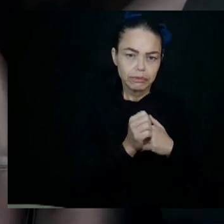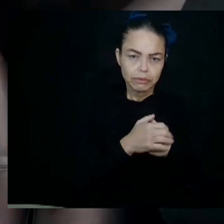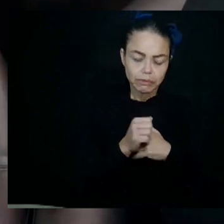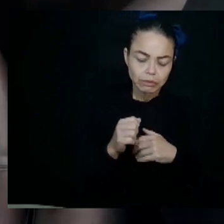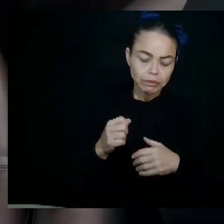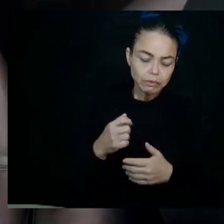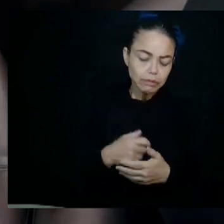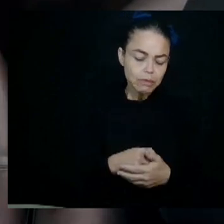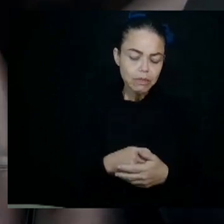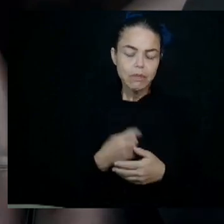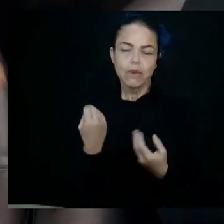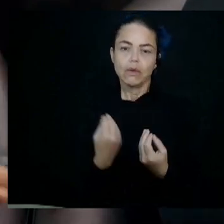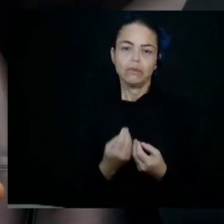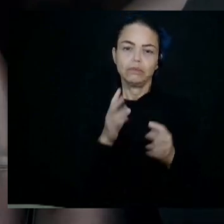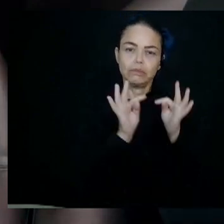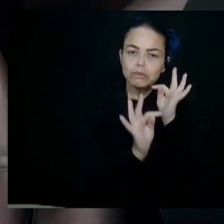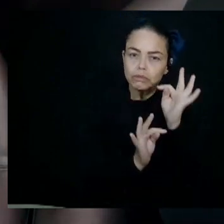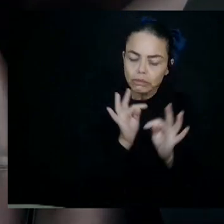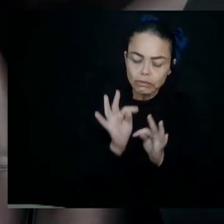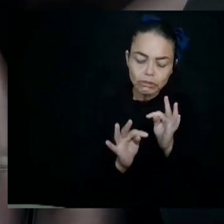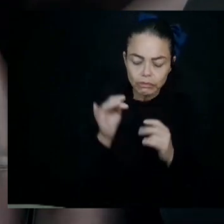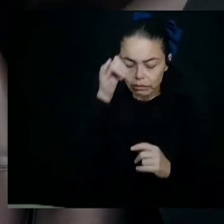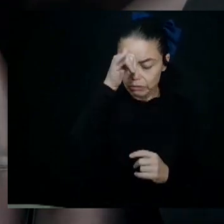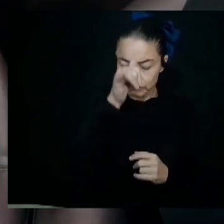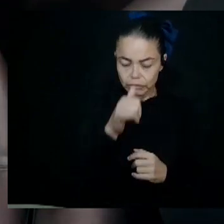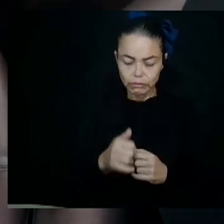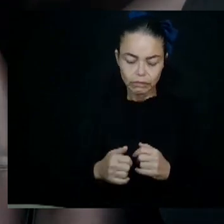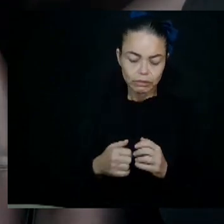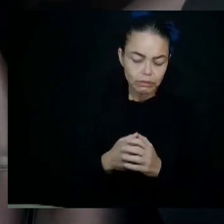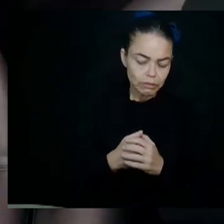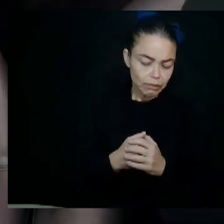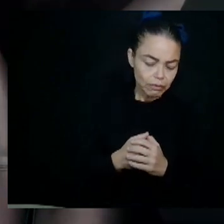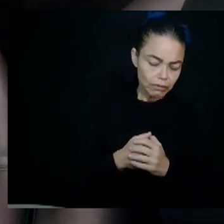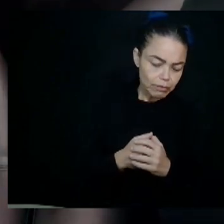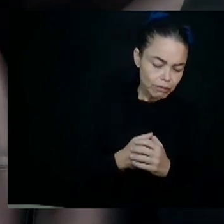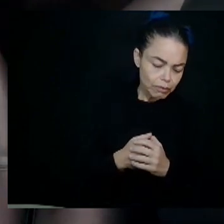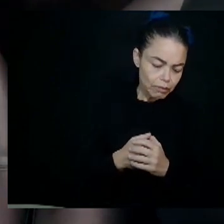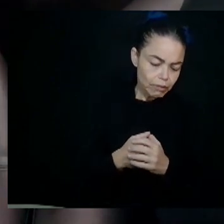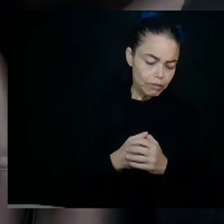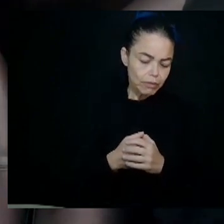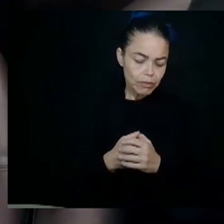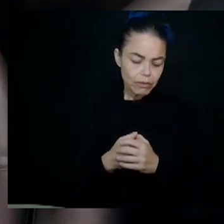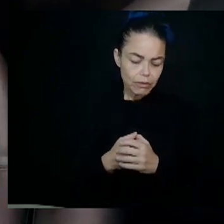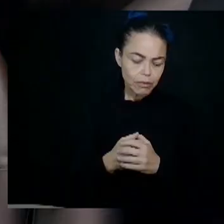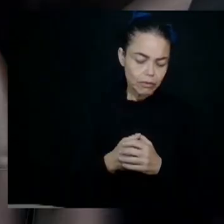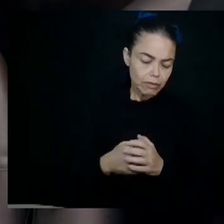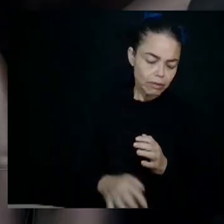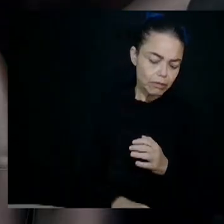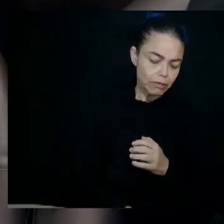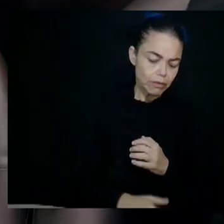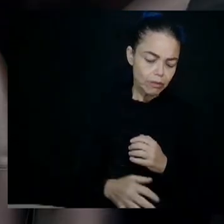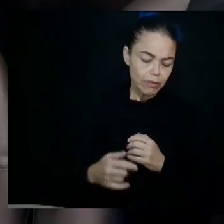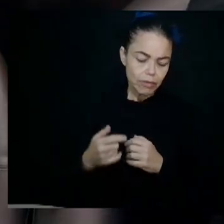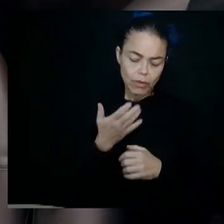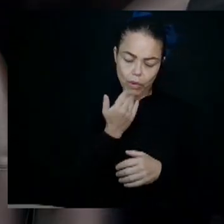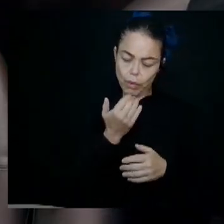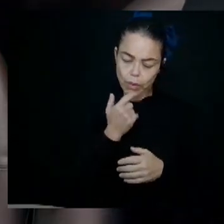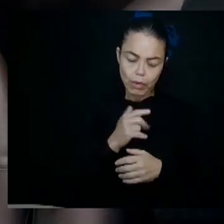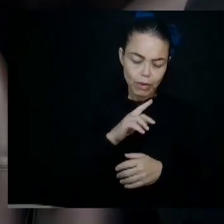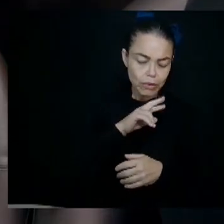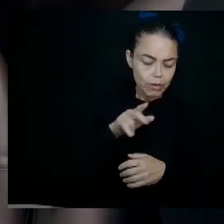traz tratamento, prevenção e tratamento para essas doenças. Então, para elas é uma forma de aprender uma comida diferente,